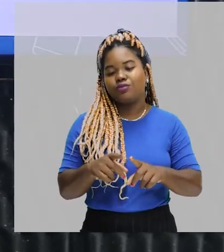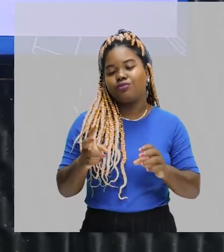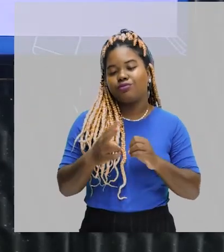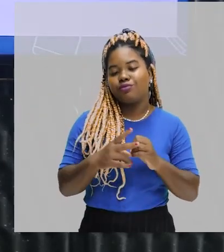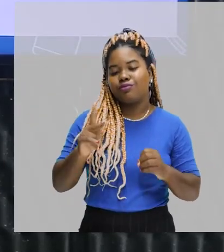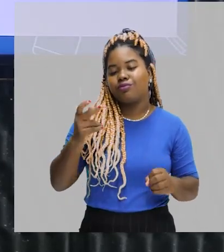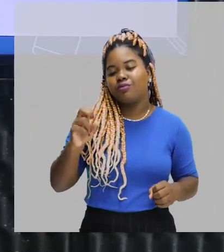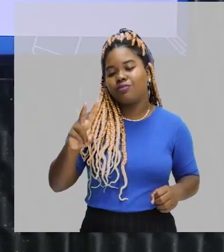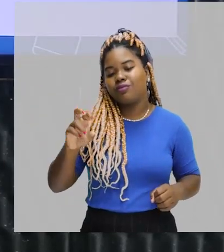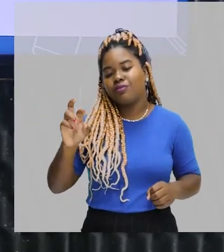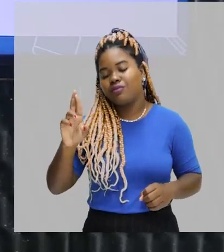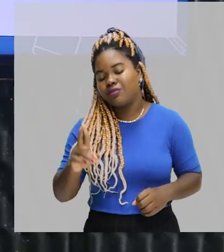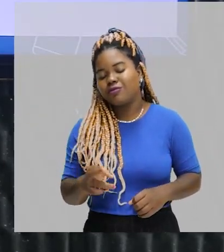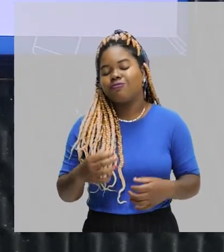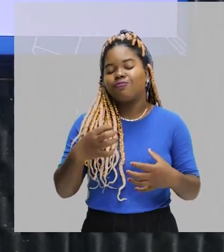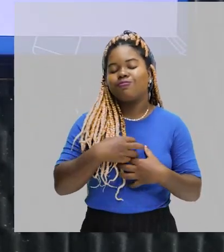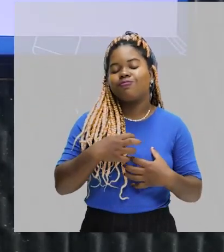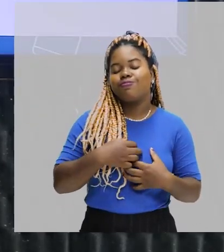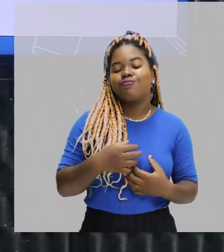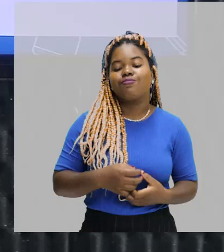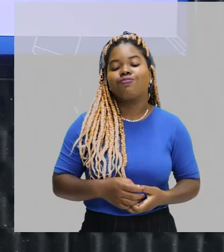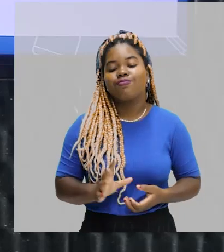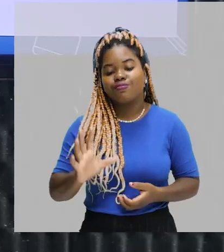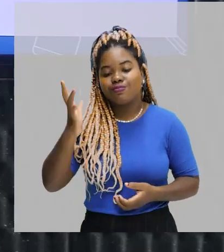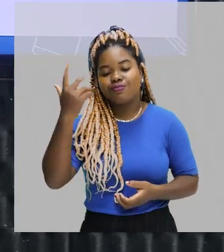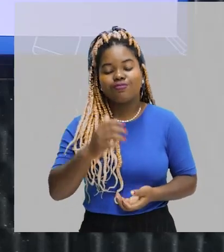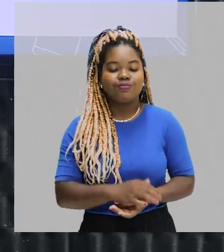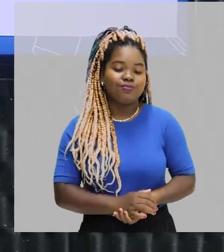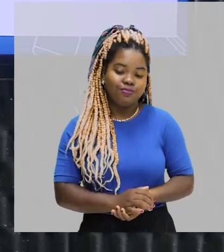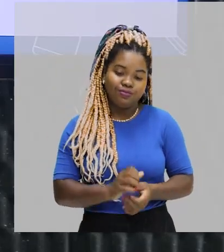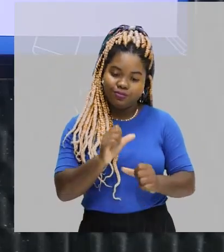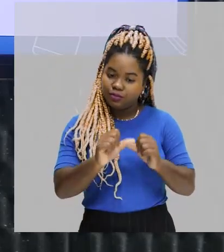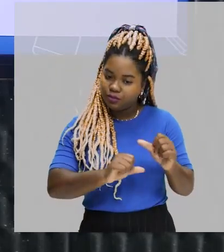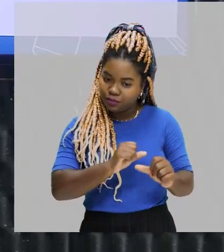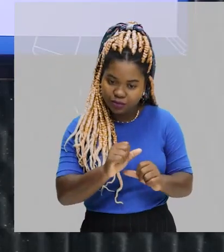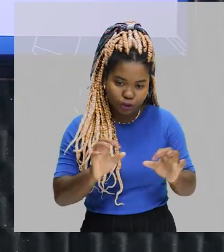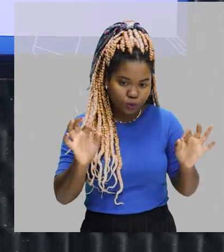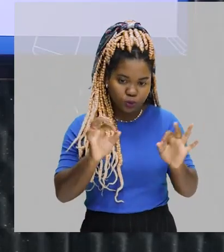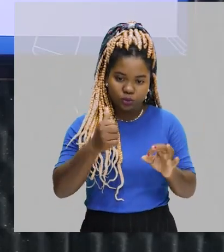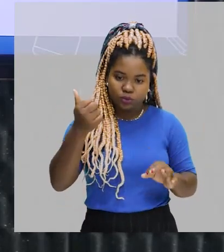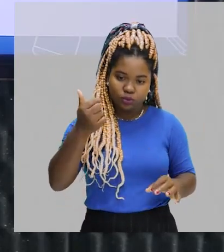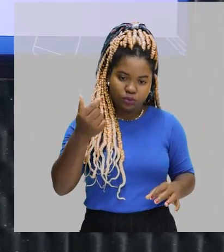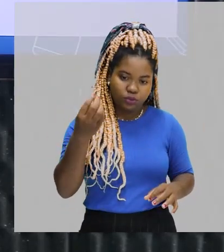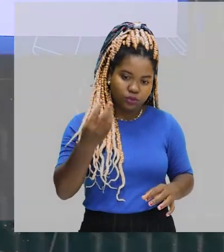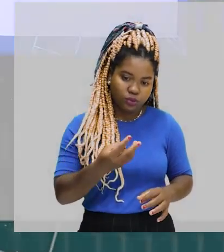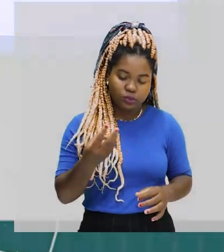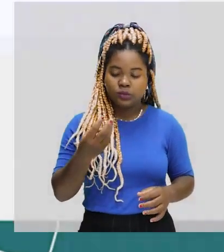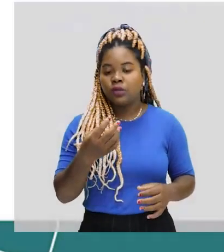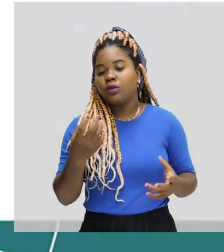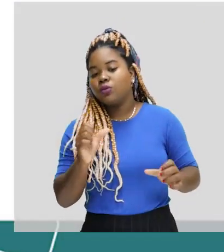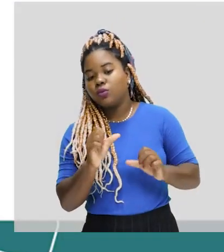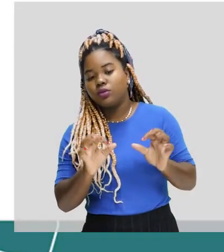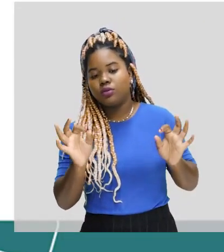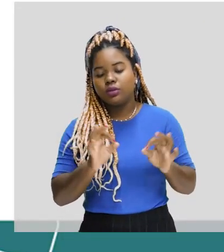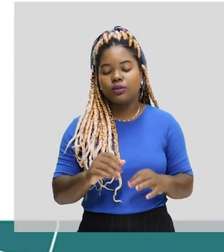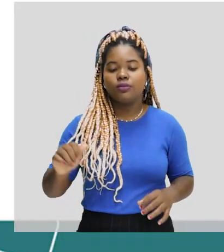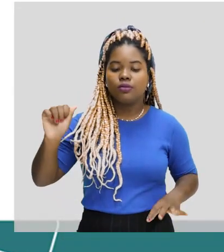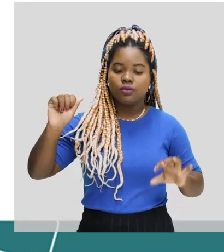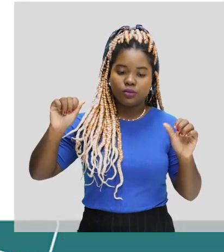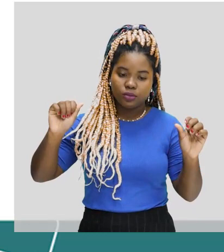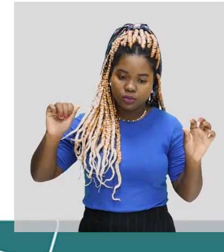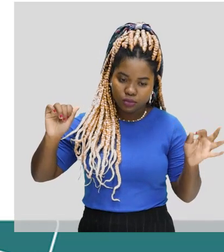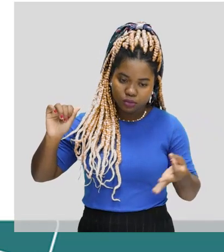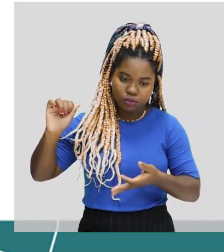haver, no sentido de existir, que é impessoal, ou seja, só pode ficar na terceira pessoa do singular. Resposta